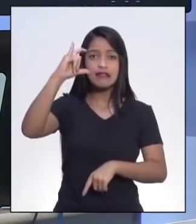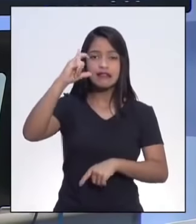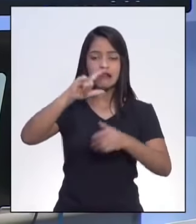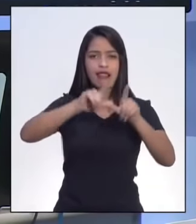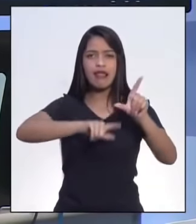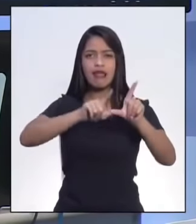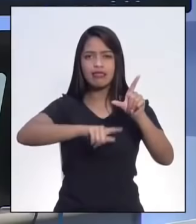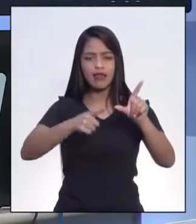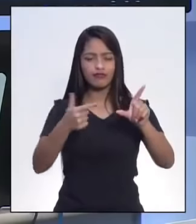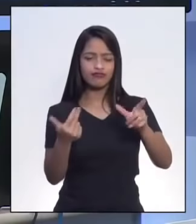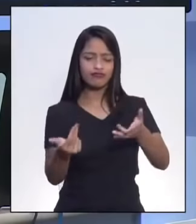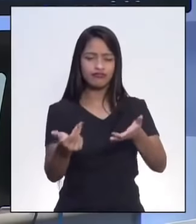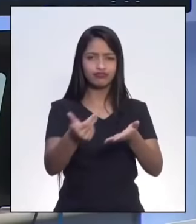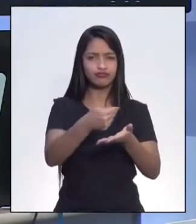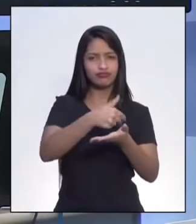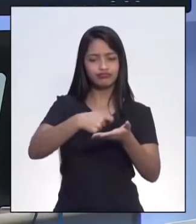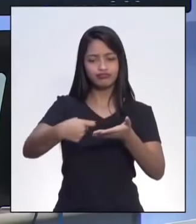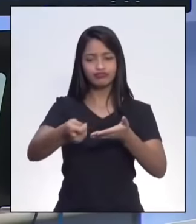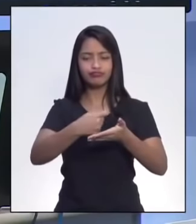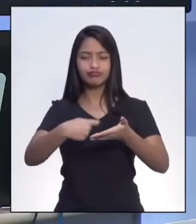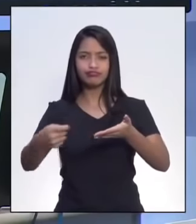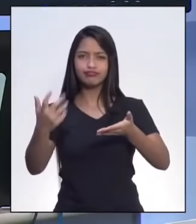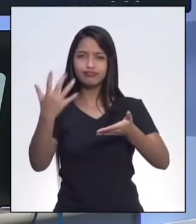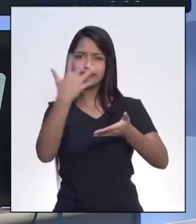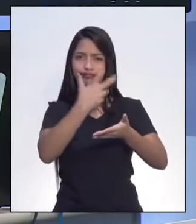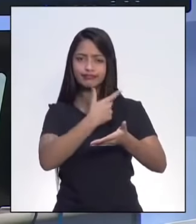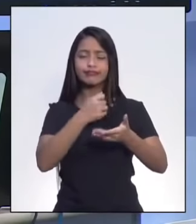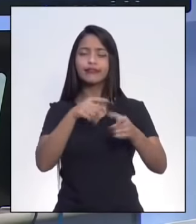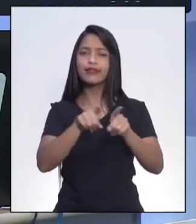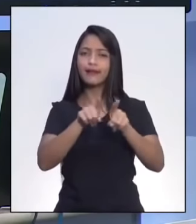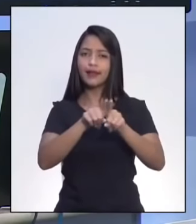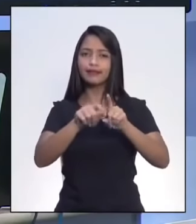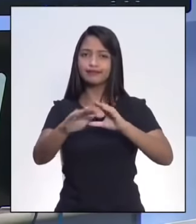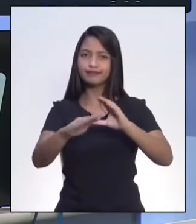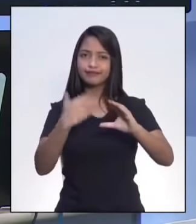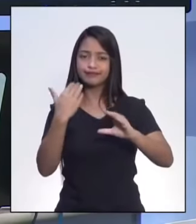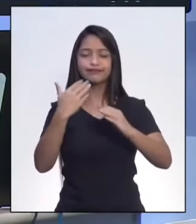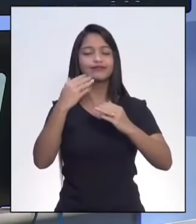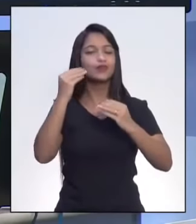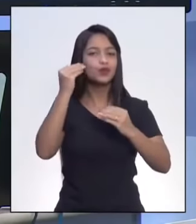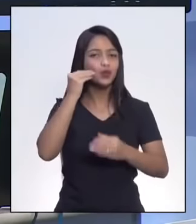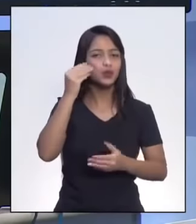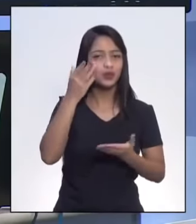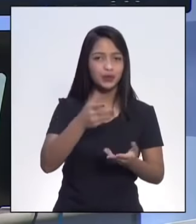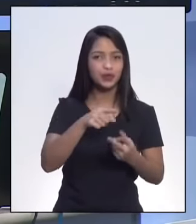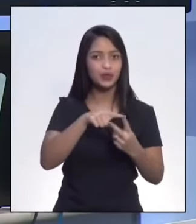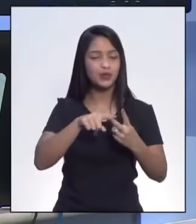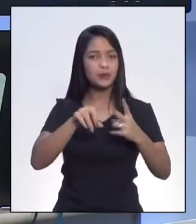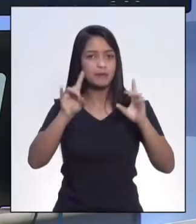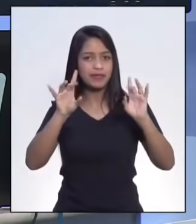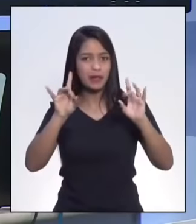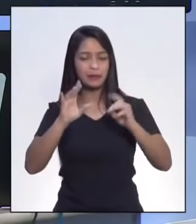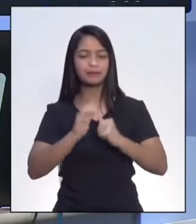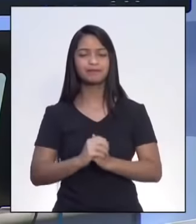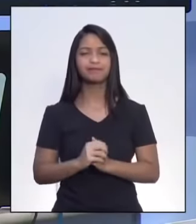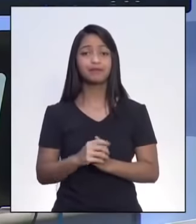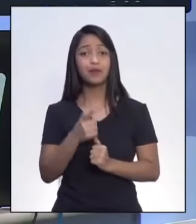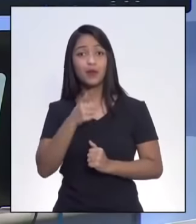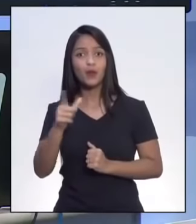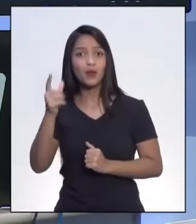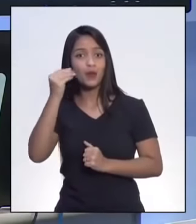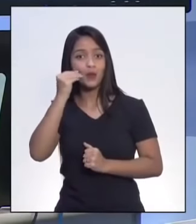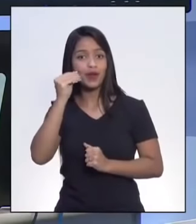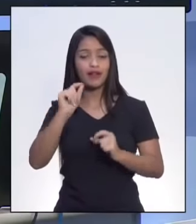super legal, que ela faz anotações super interessantes e ela também compartilhou com a gente. Então, beijos para essas duas em especial. E aí, outros